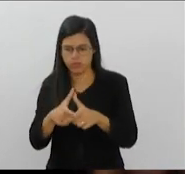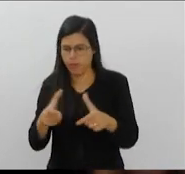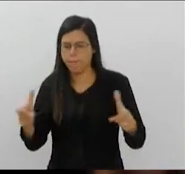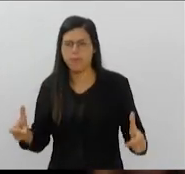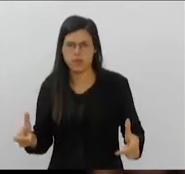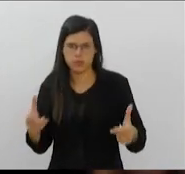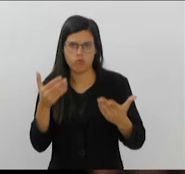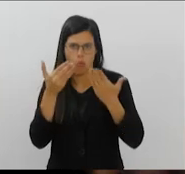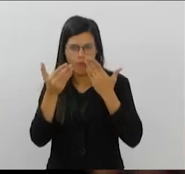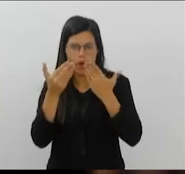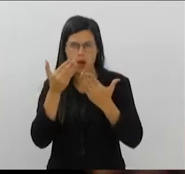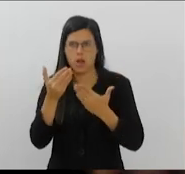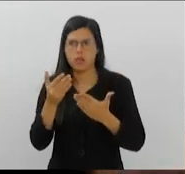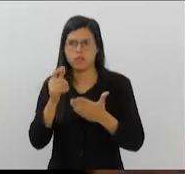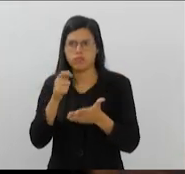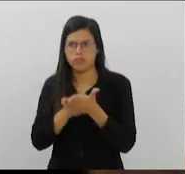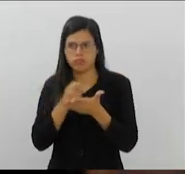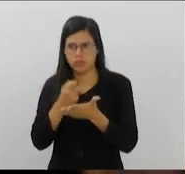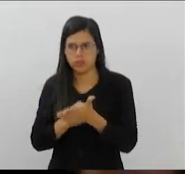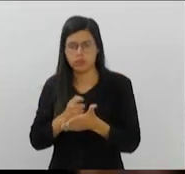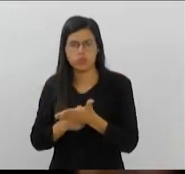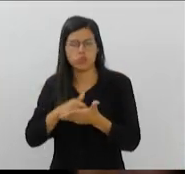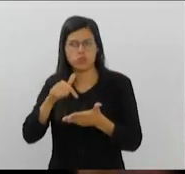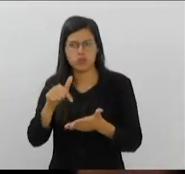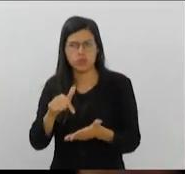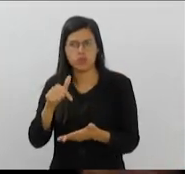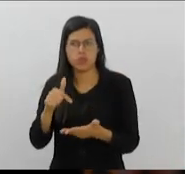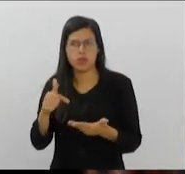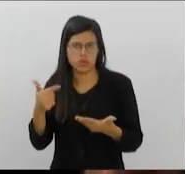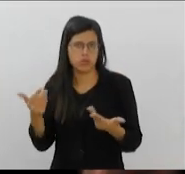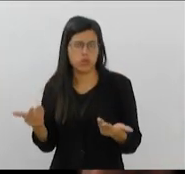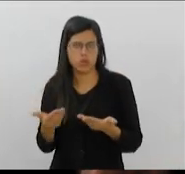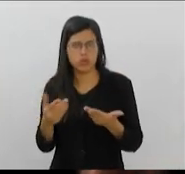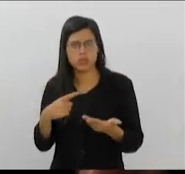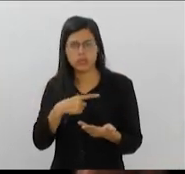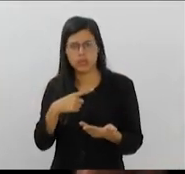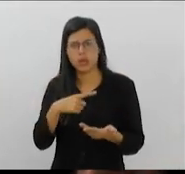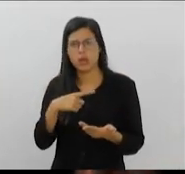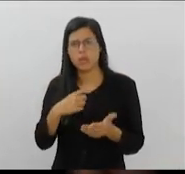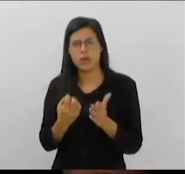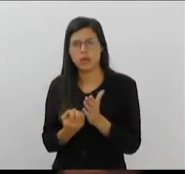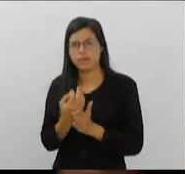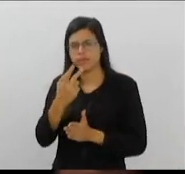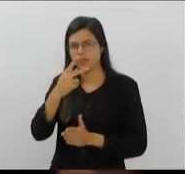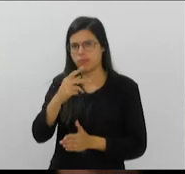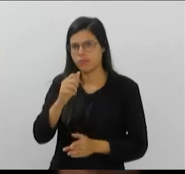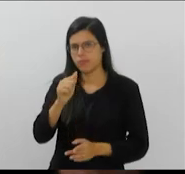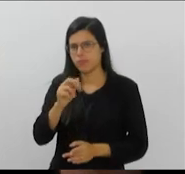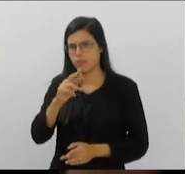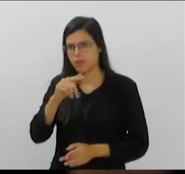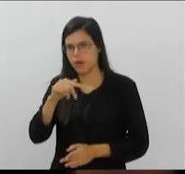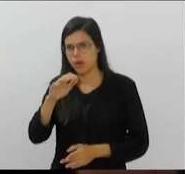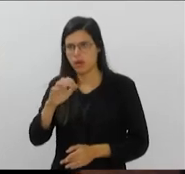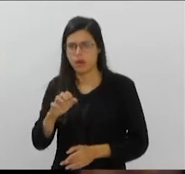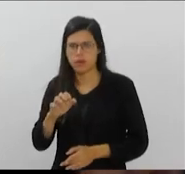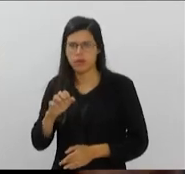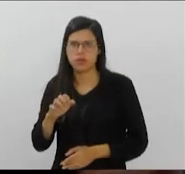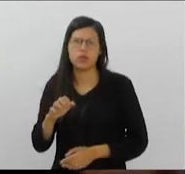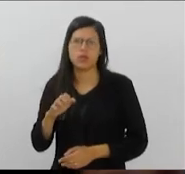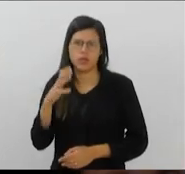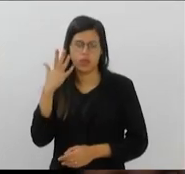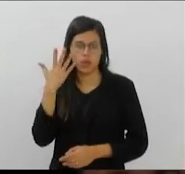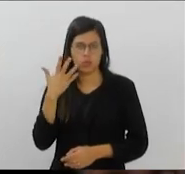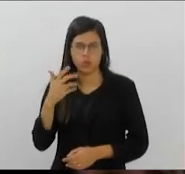dos pescadores, e através do Manta e a família dele, hoje nós temos o maior parque natural do Brasil recuperado de manguezal. A